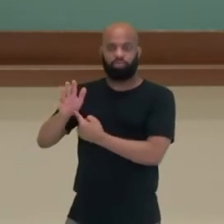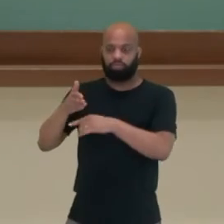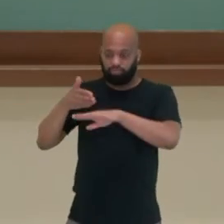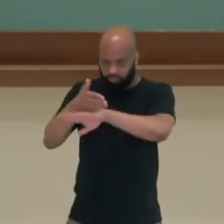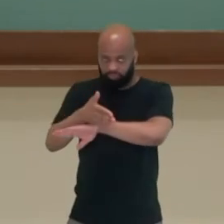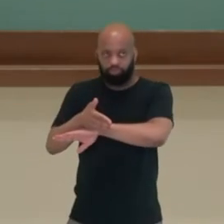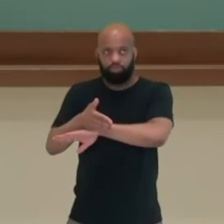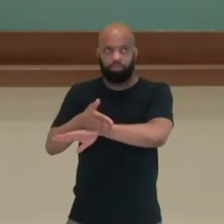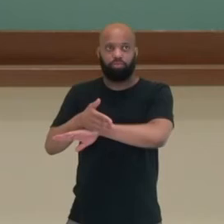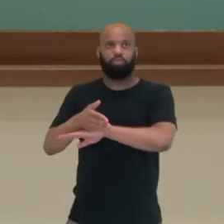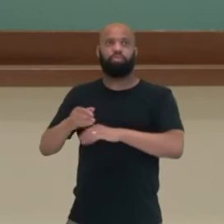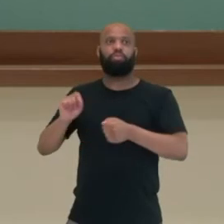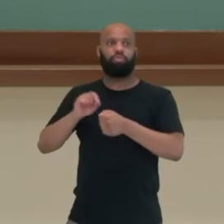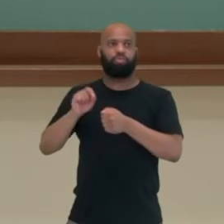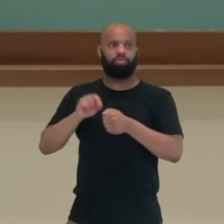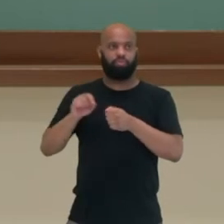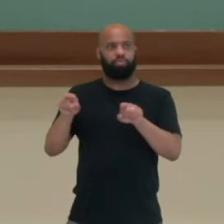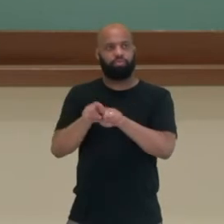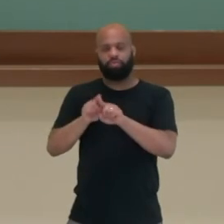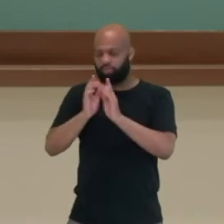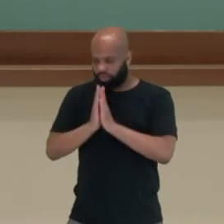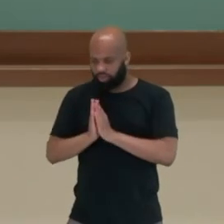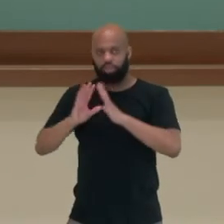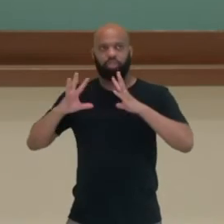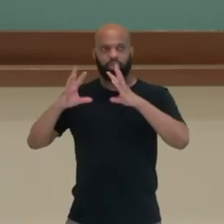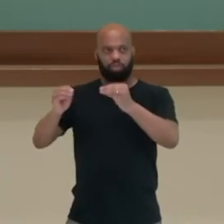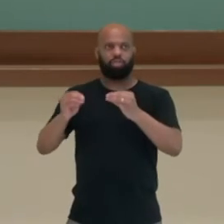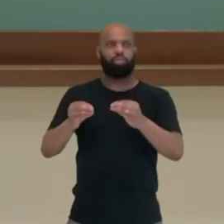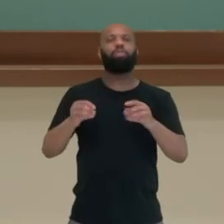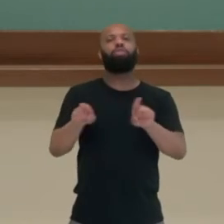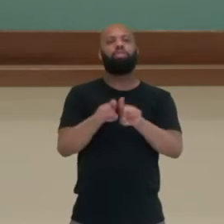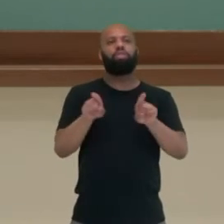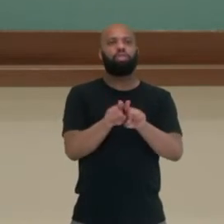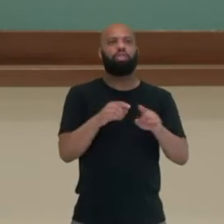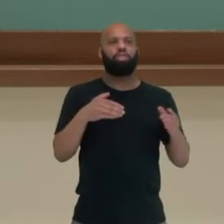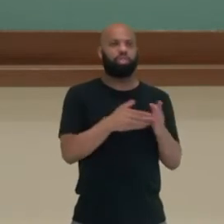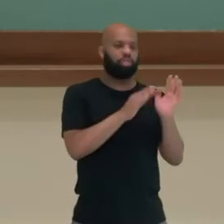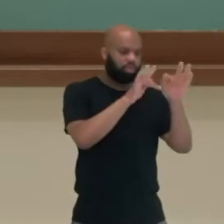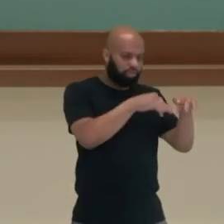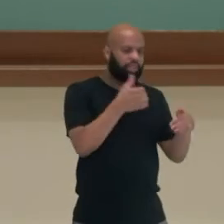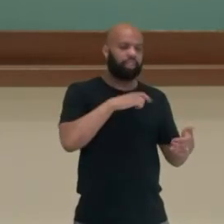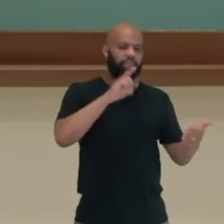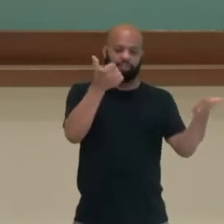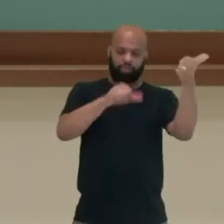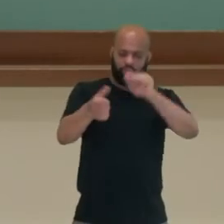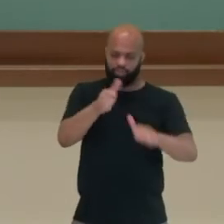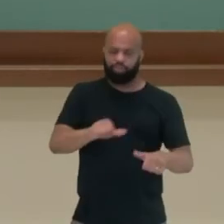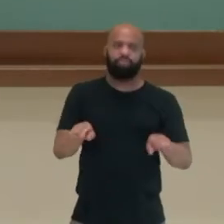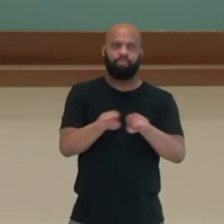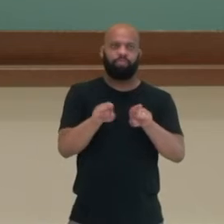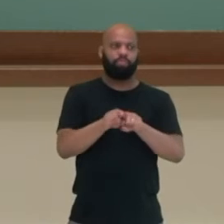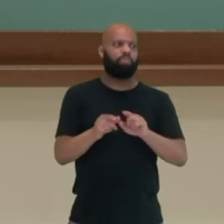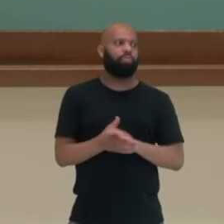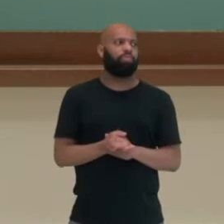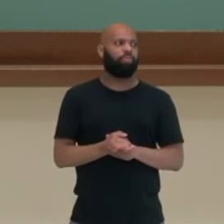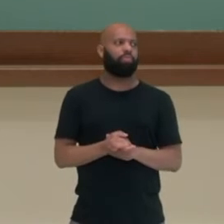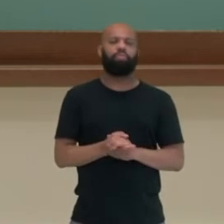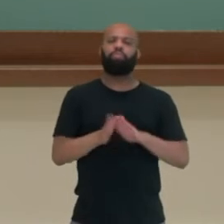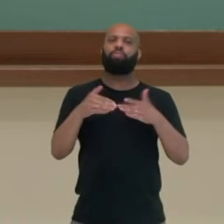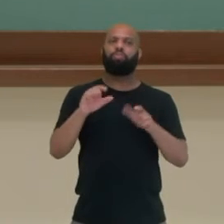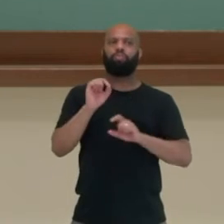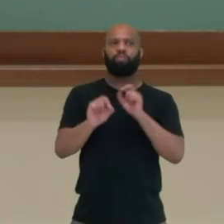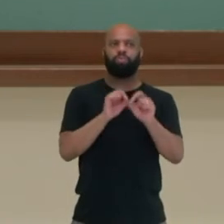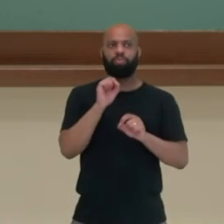entra e faz a saudação para o público, para o árbitro, até a saudação final, onde ele encerra. Então, ele